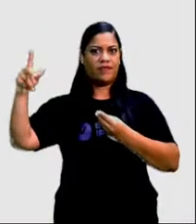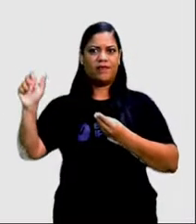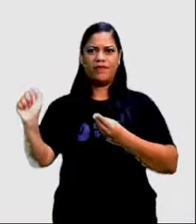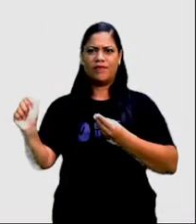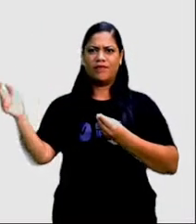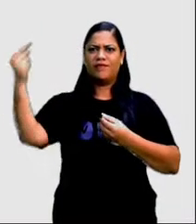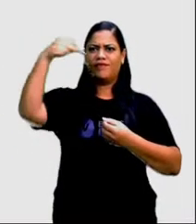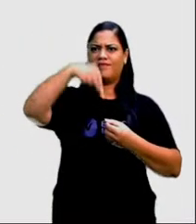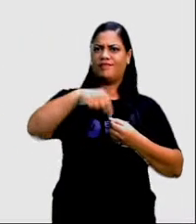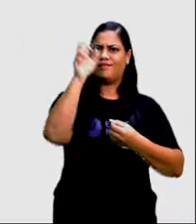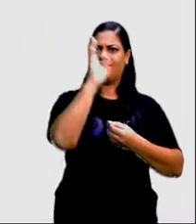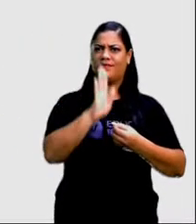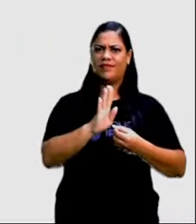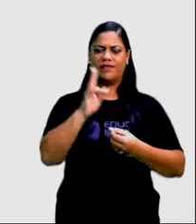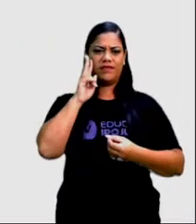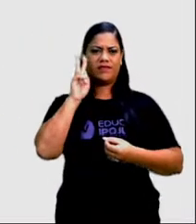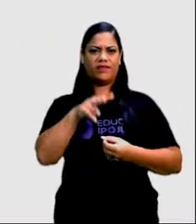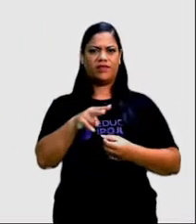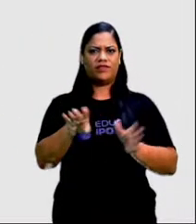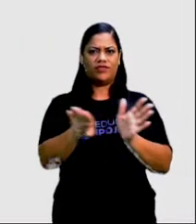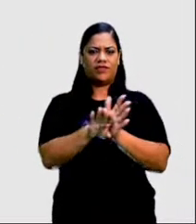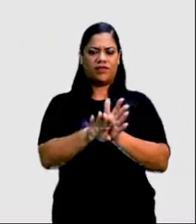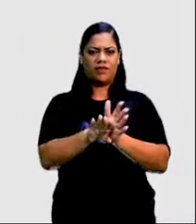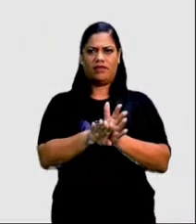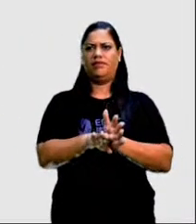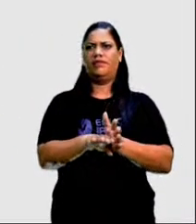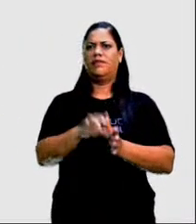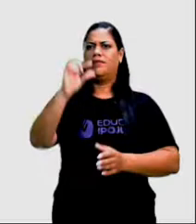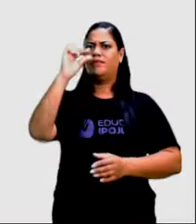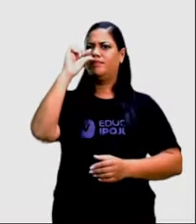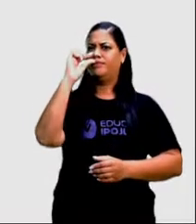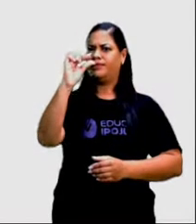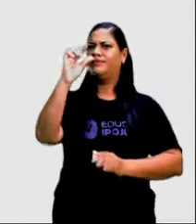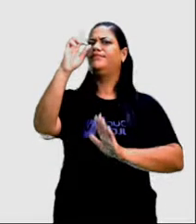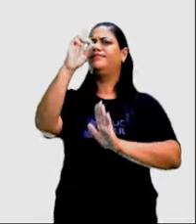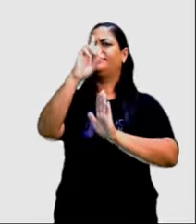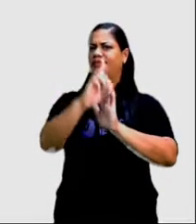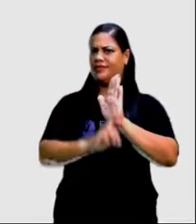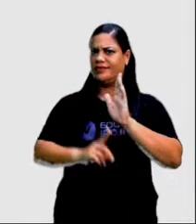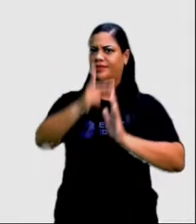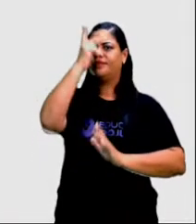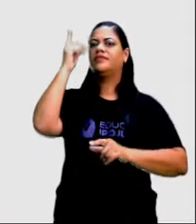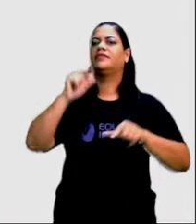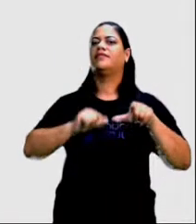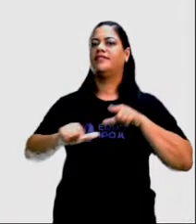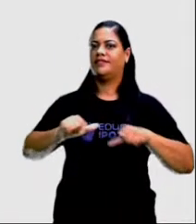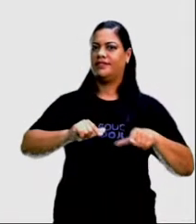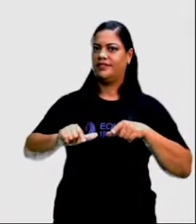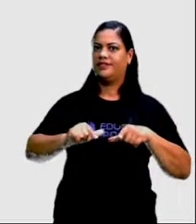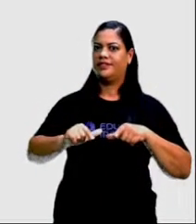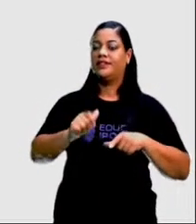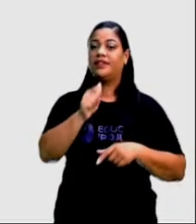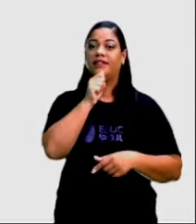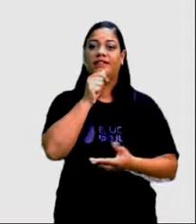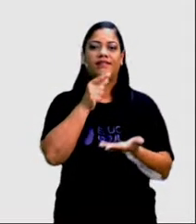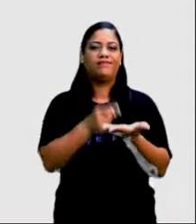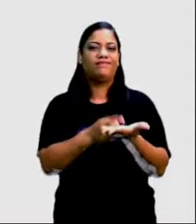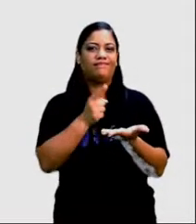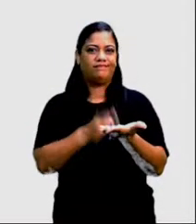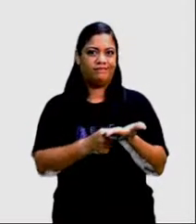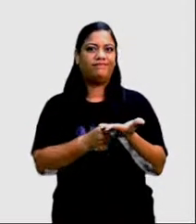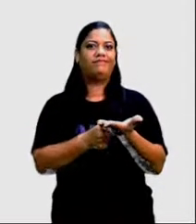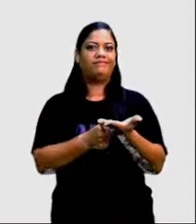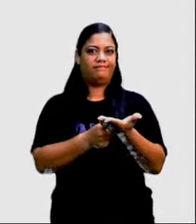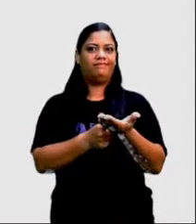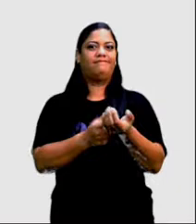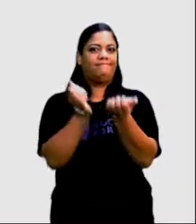se depararam com uma sociedade que oferecia pouquíssimos direitos aos trabalhadores, ainda marcada pelo